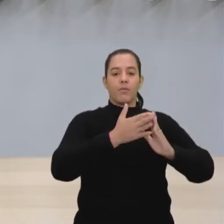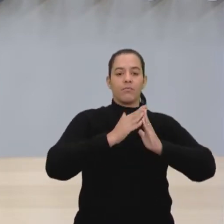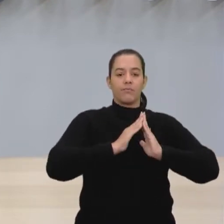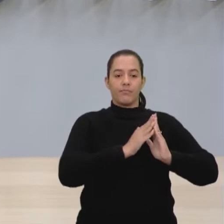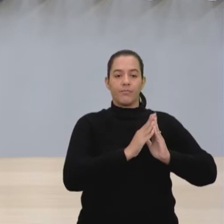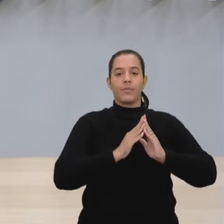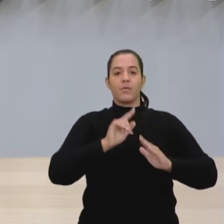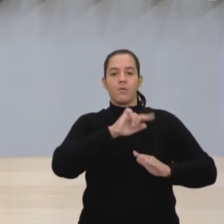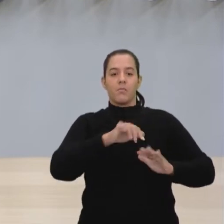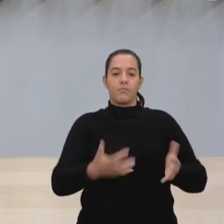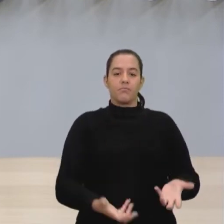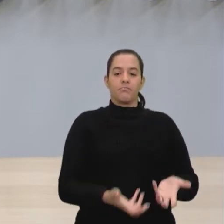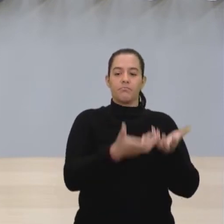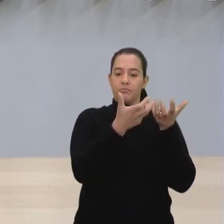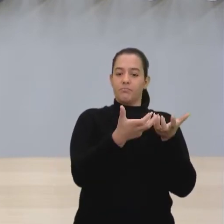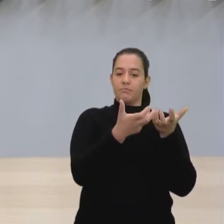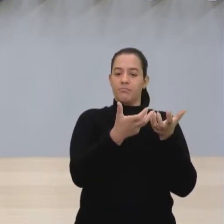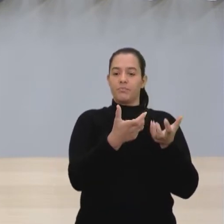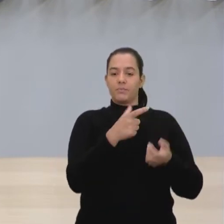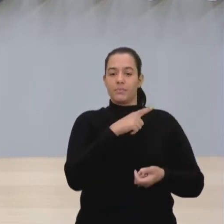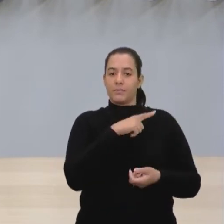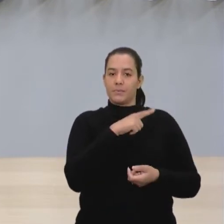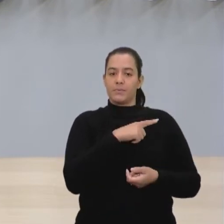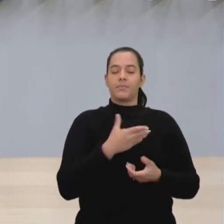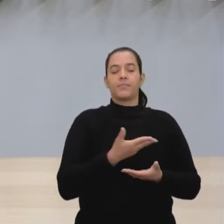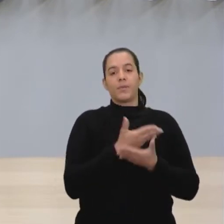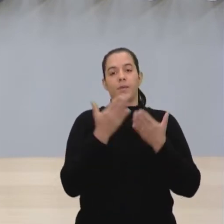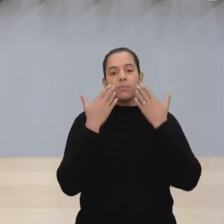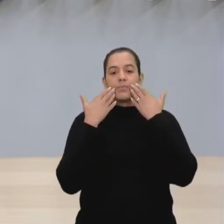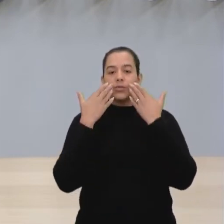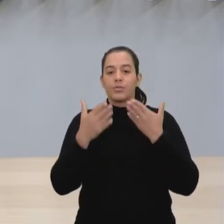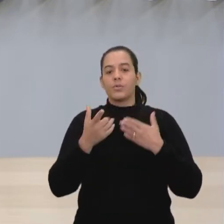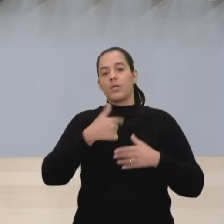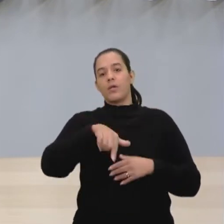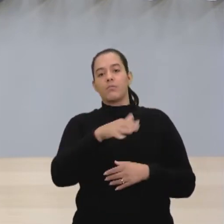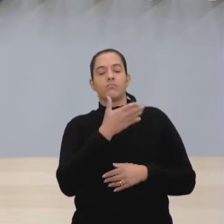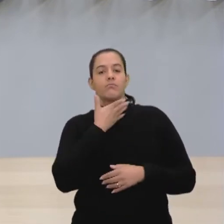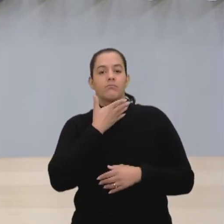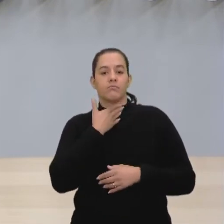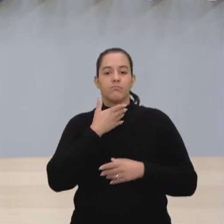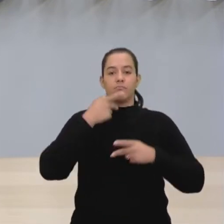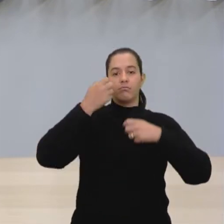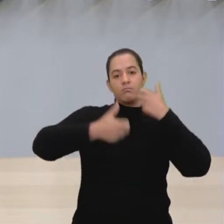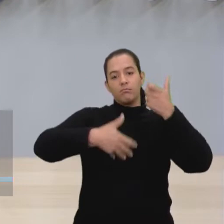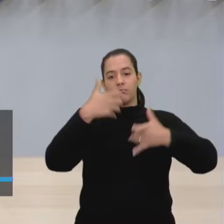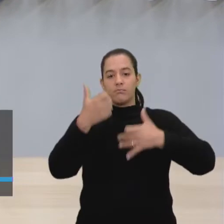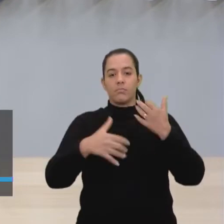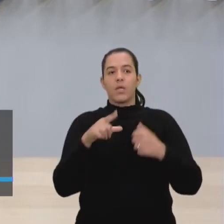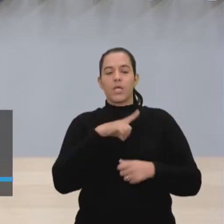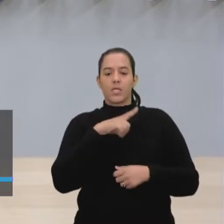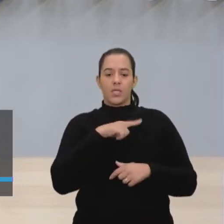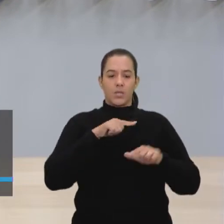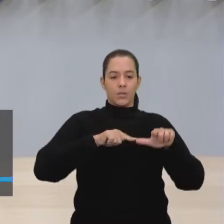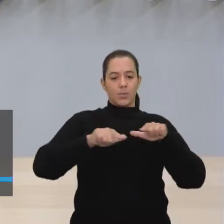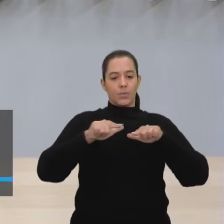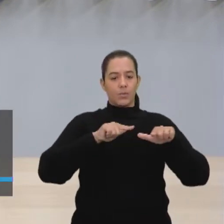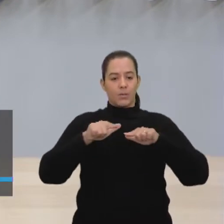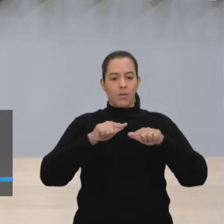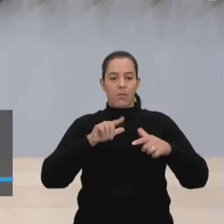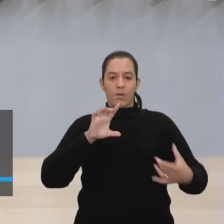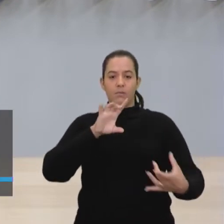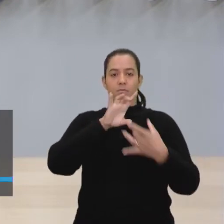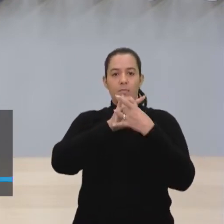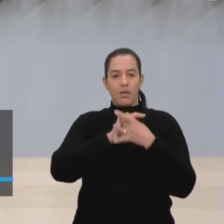de empoderamento, né? Mostrar no tom da voz mesmo que ali existe um trabalho muito